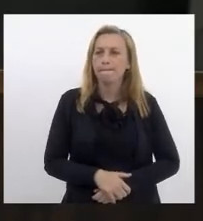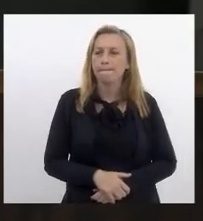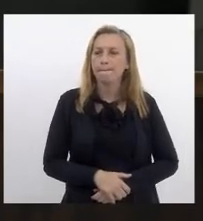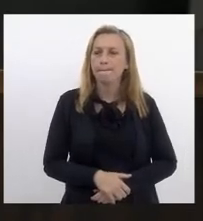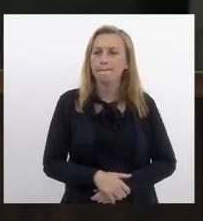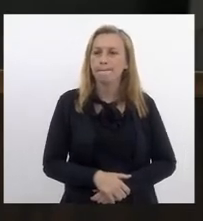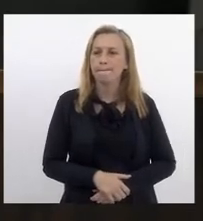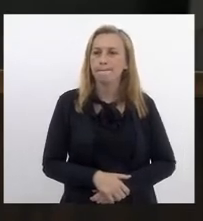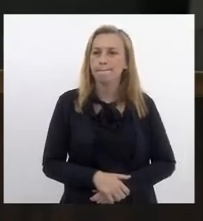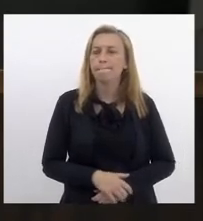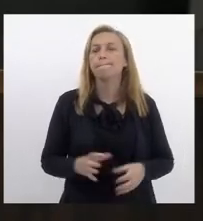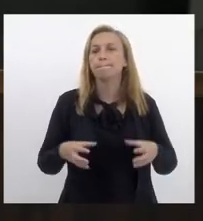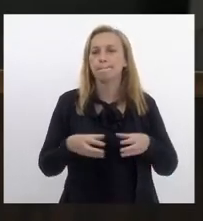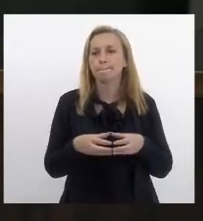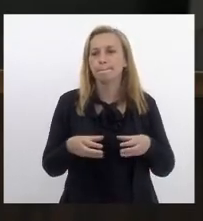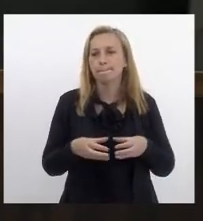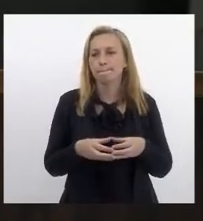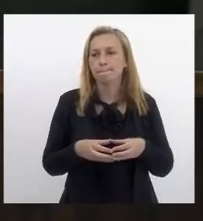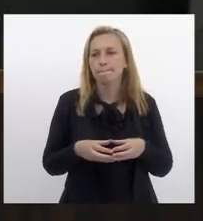emitir parecer pela Comissão